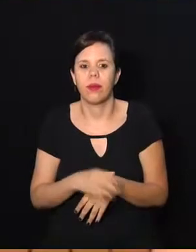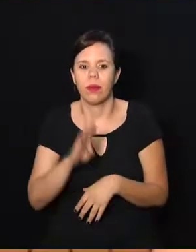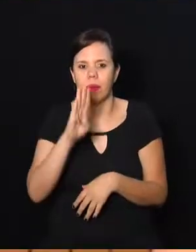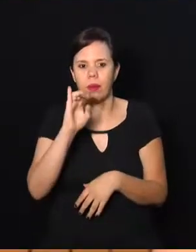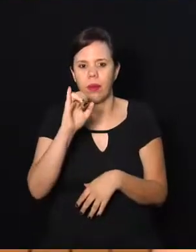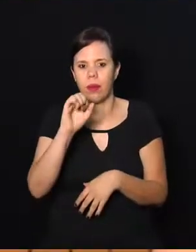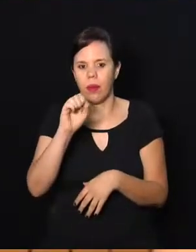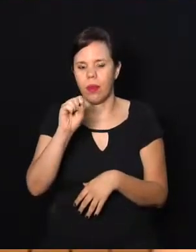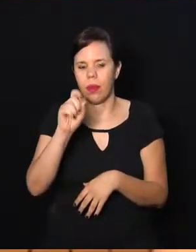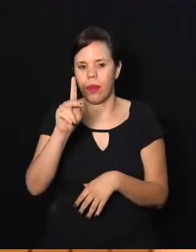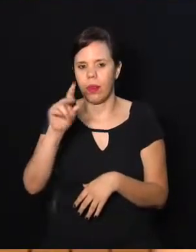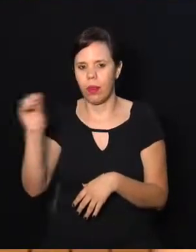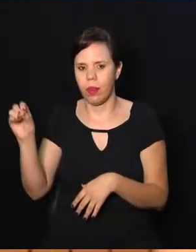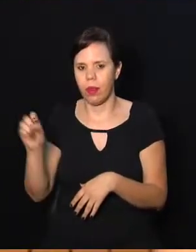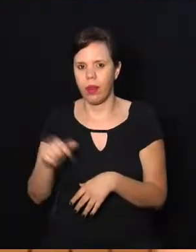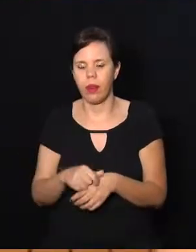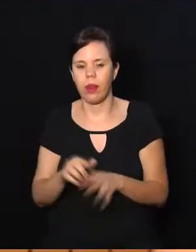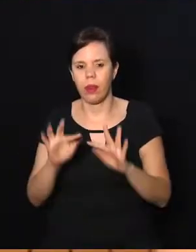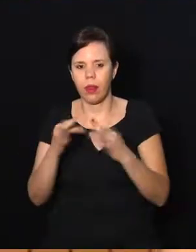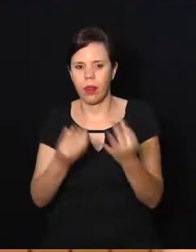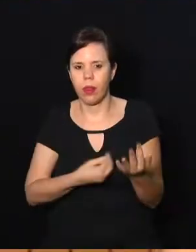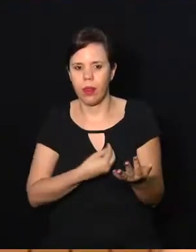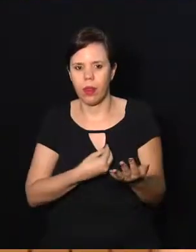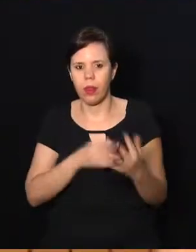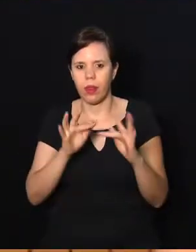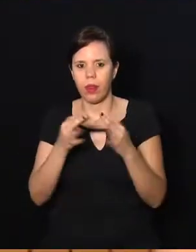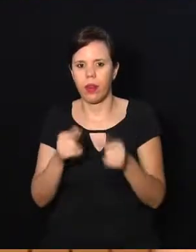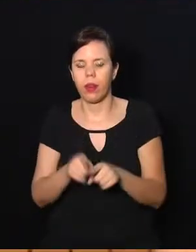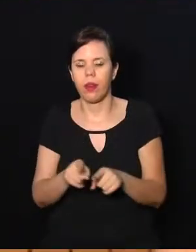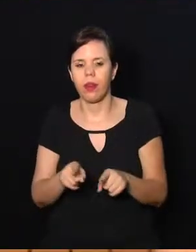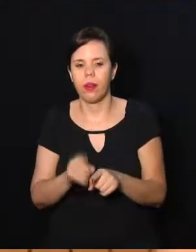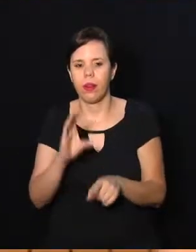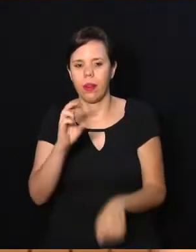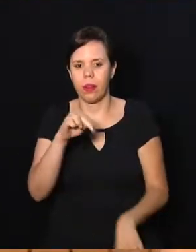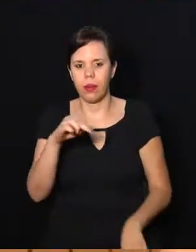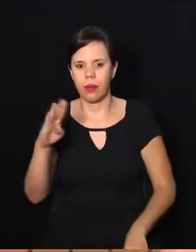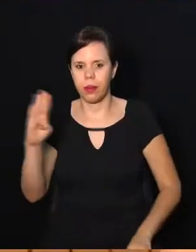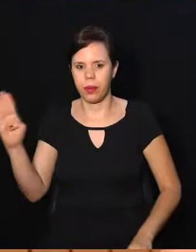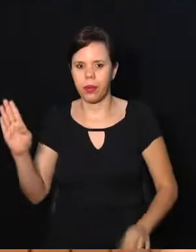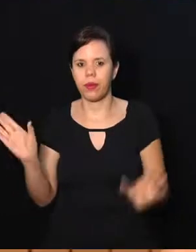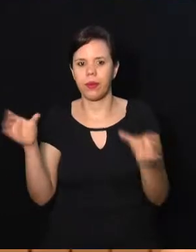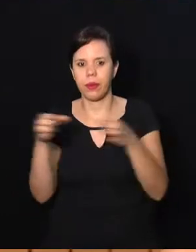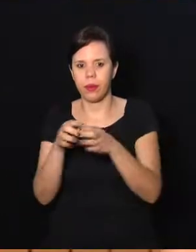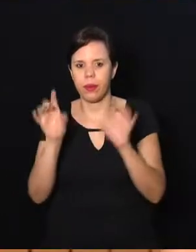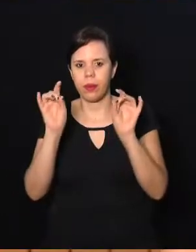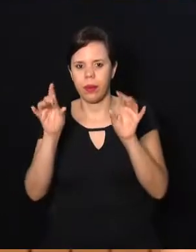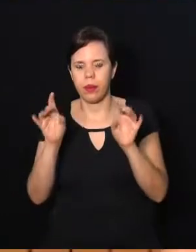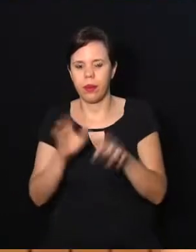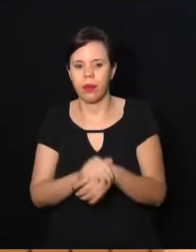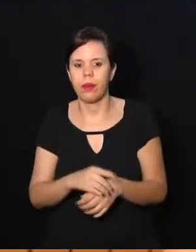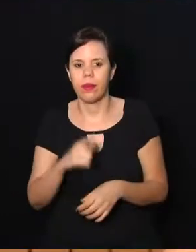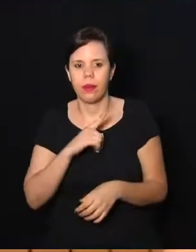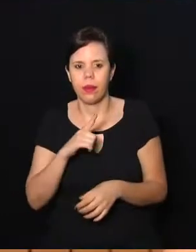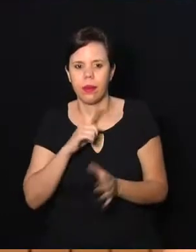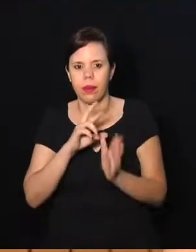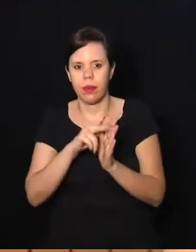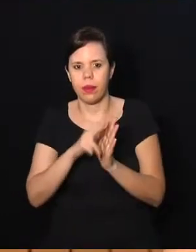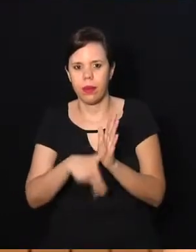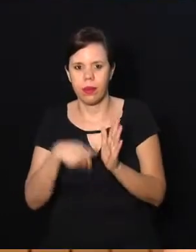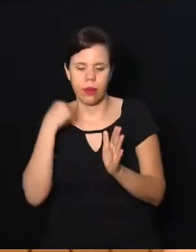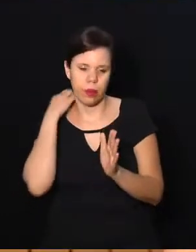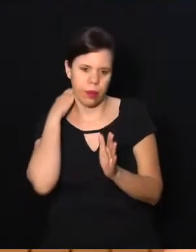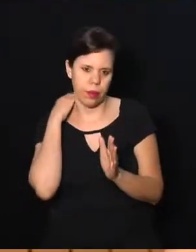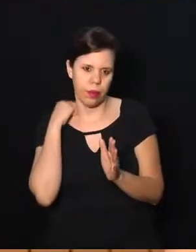referencial da CNBB para a vida e família, então, aí ele formou uma comissão especial e tem vários eixos